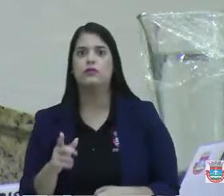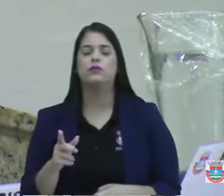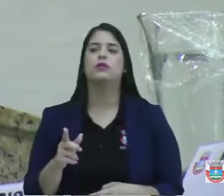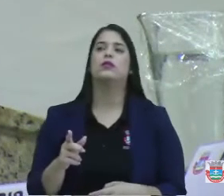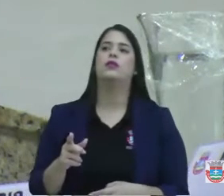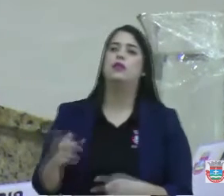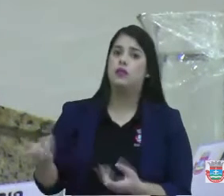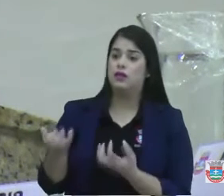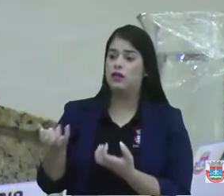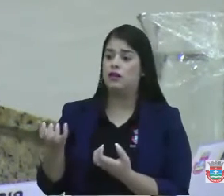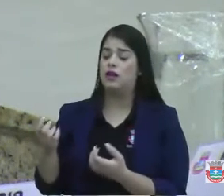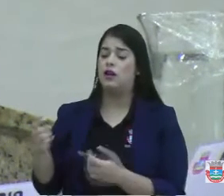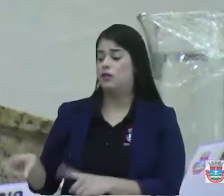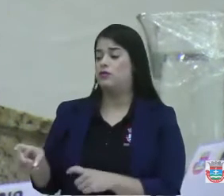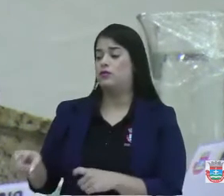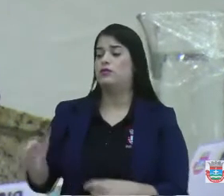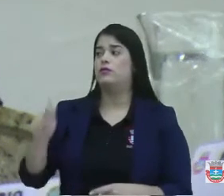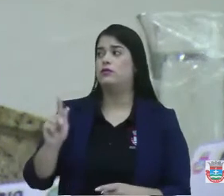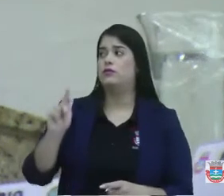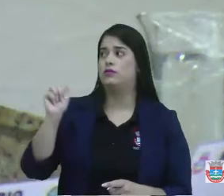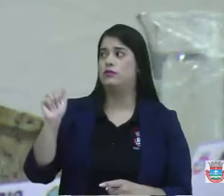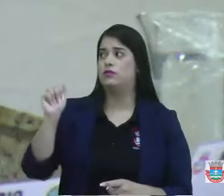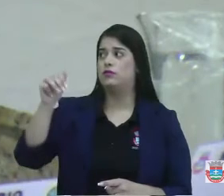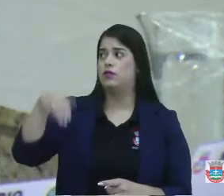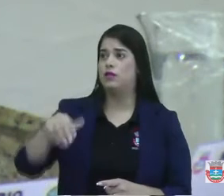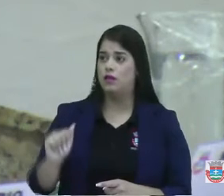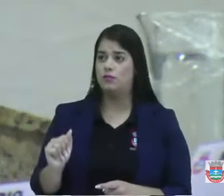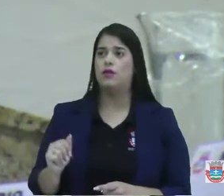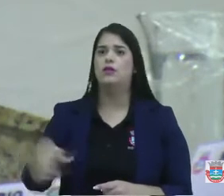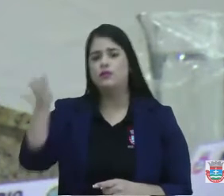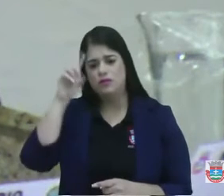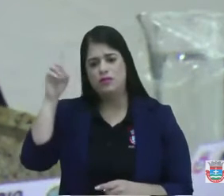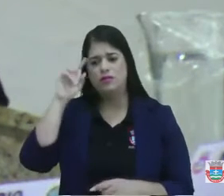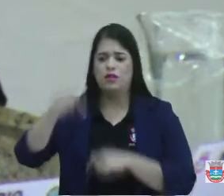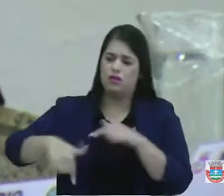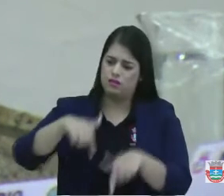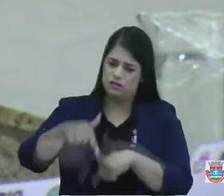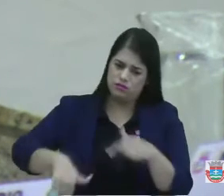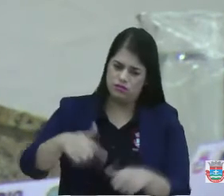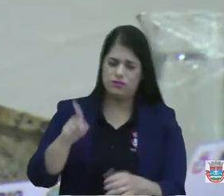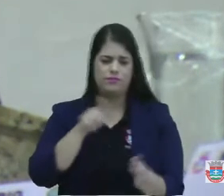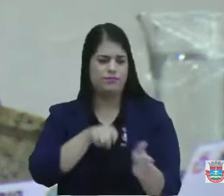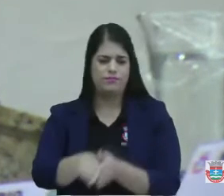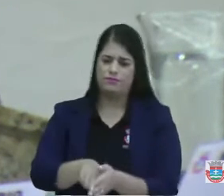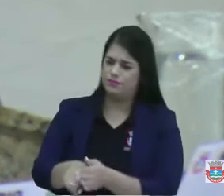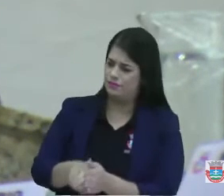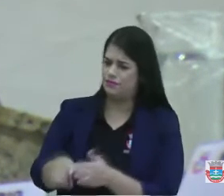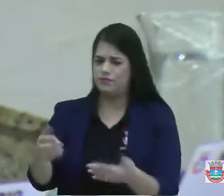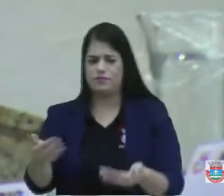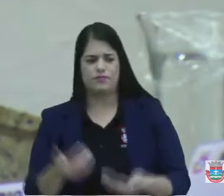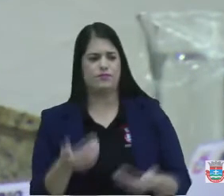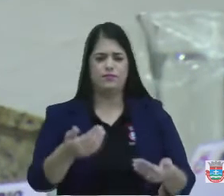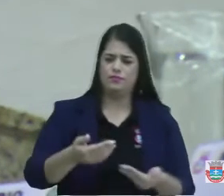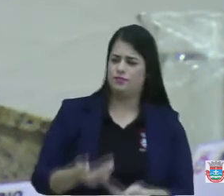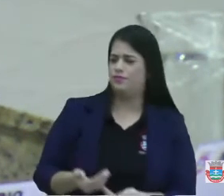que ele atender no Gama é só falar com a secretária porque isso ela vem todos os dias lutando pesquisando fazendo o convite